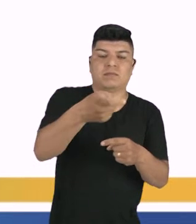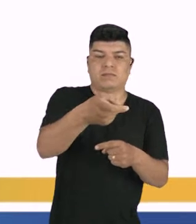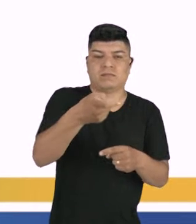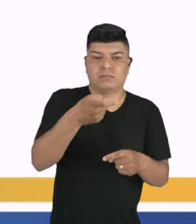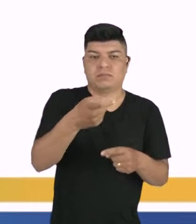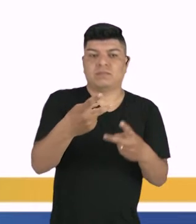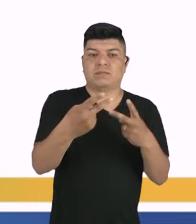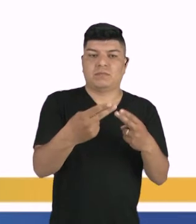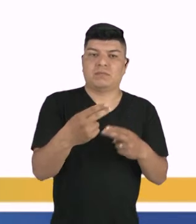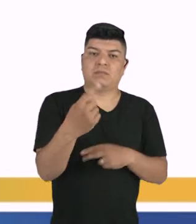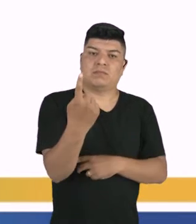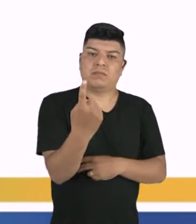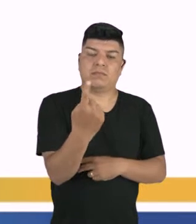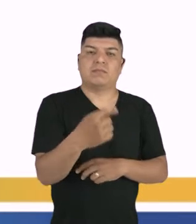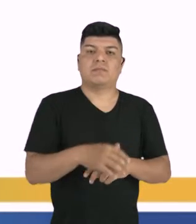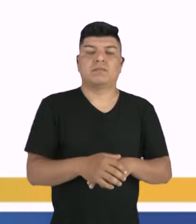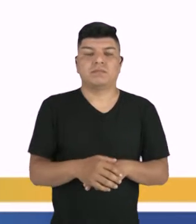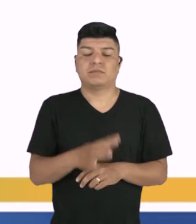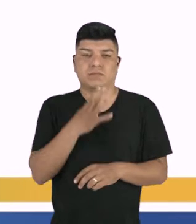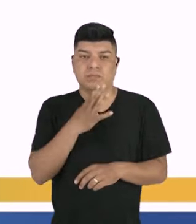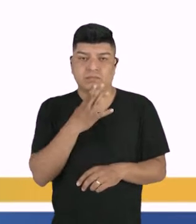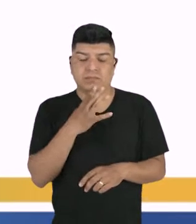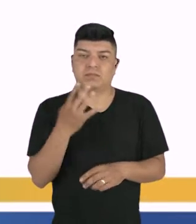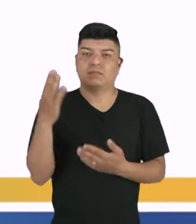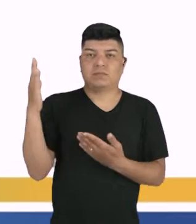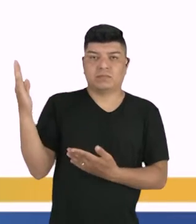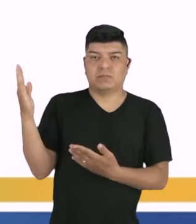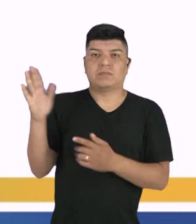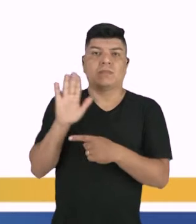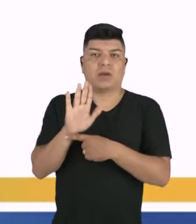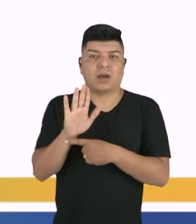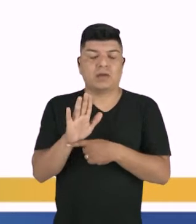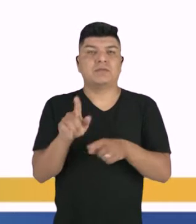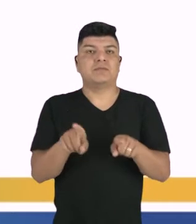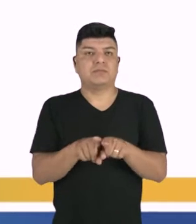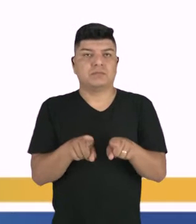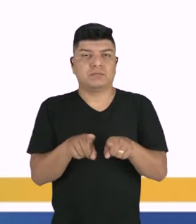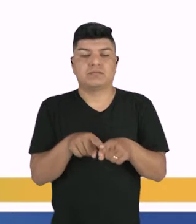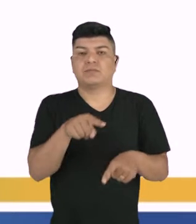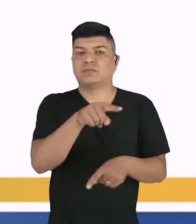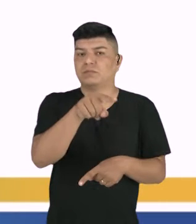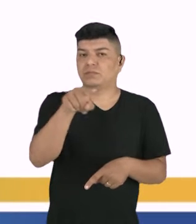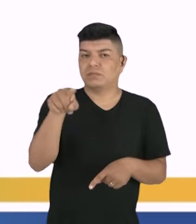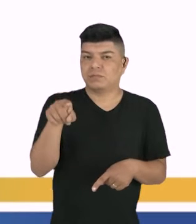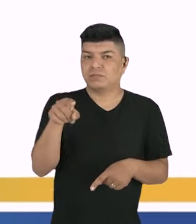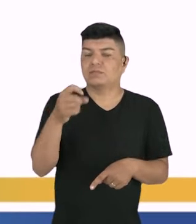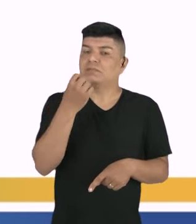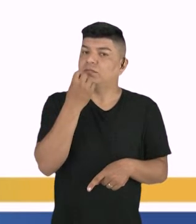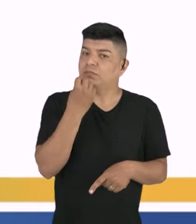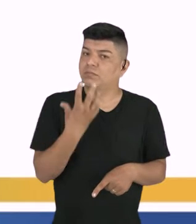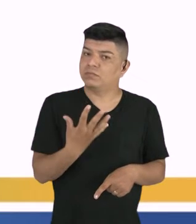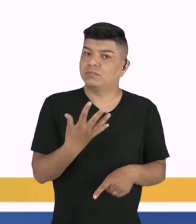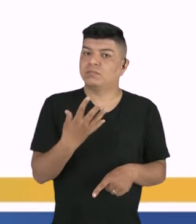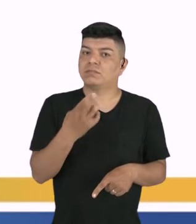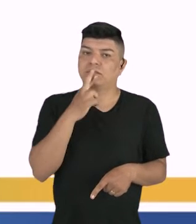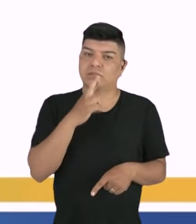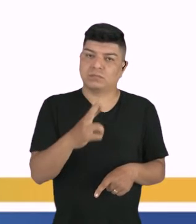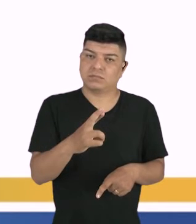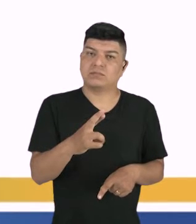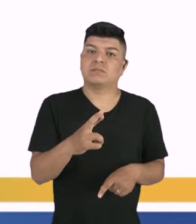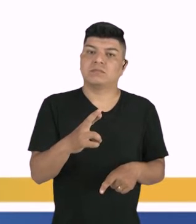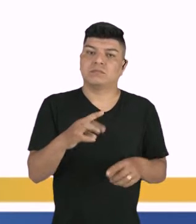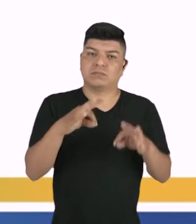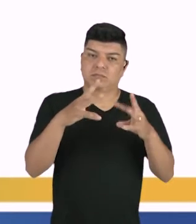de x igual a 1. Então, conhecer isso ajuda para que você se saia bem na resolução